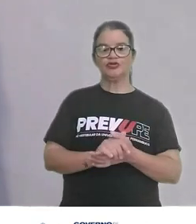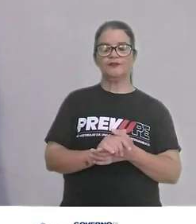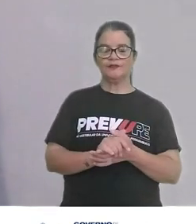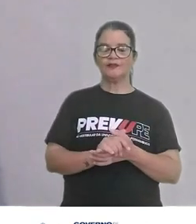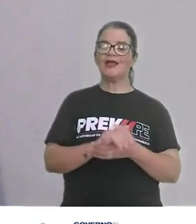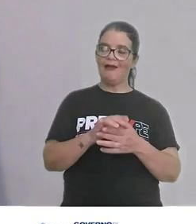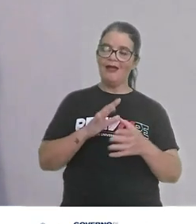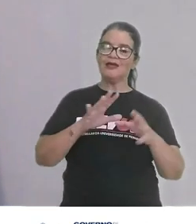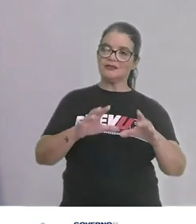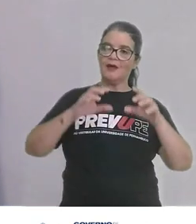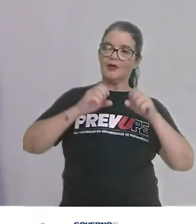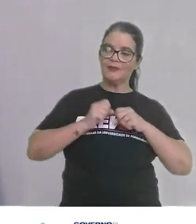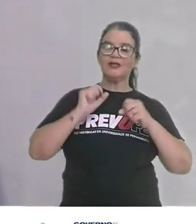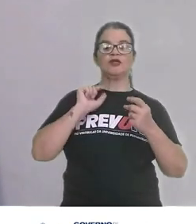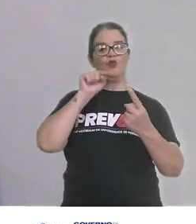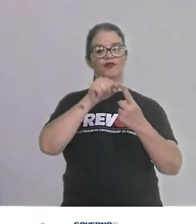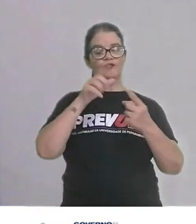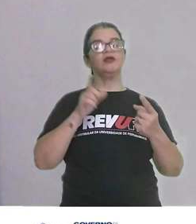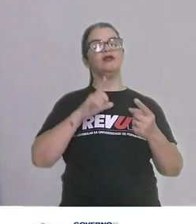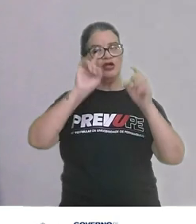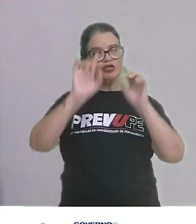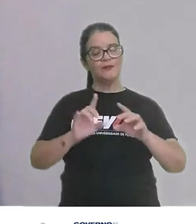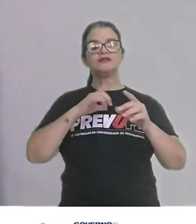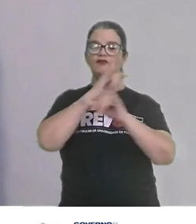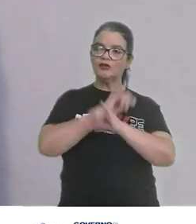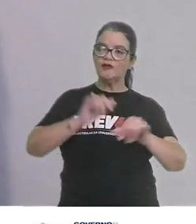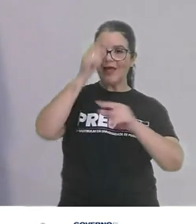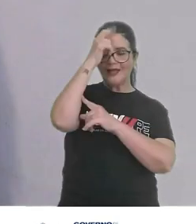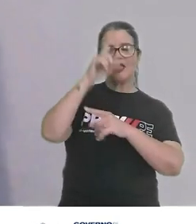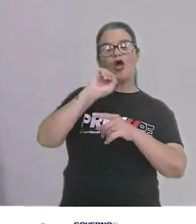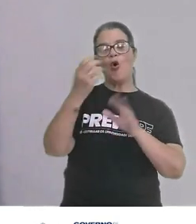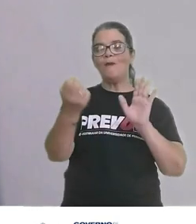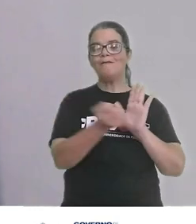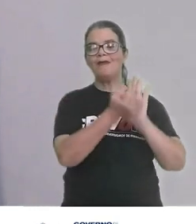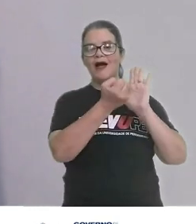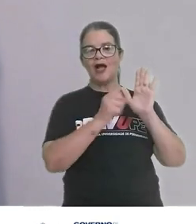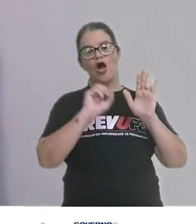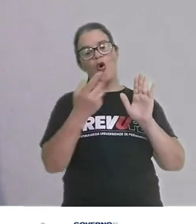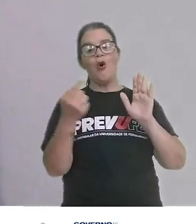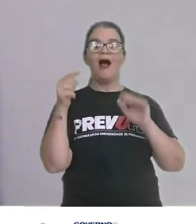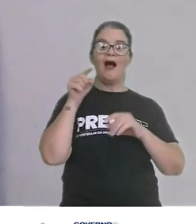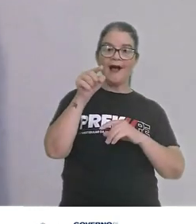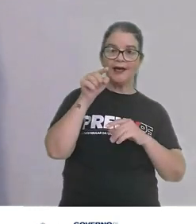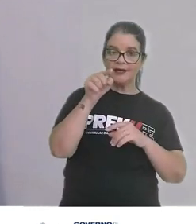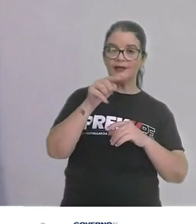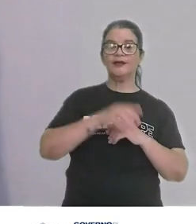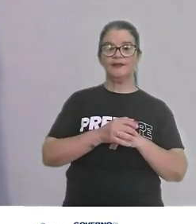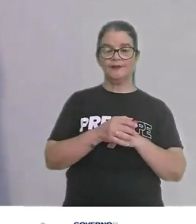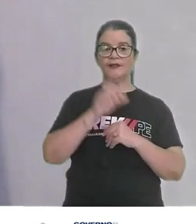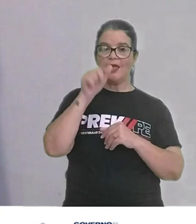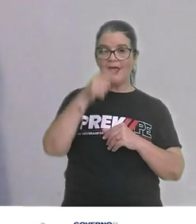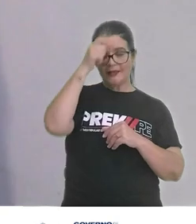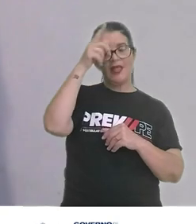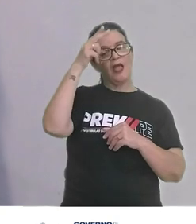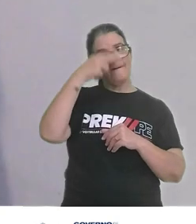essa apropriação com o fim específico de divulgar essa ideia ou essa marca, ou no caso aqui, é a